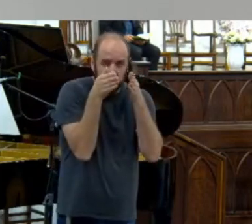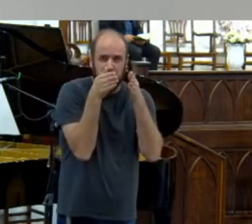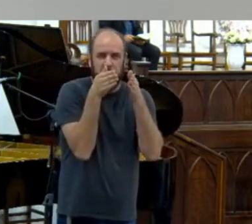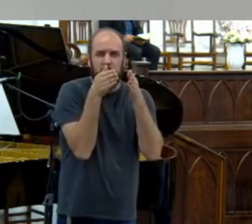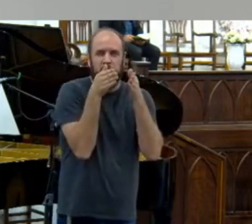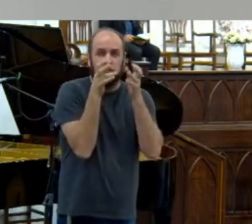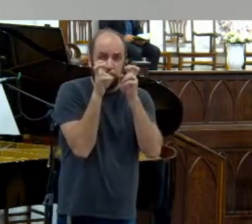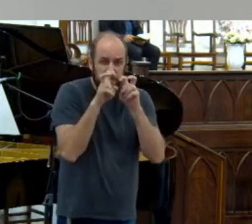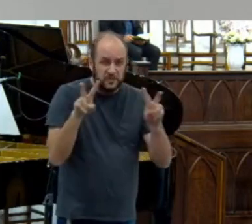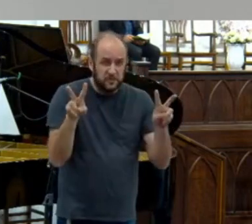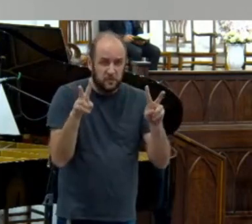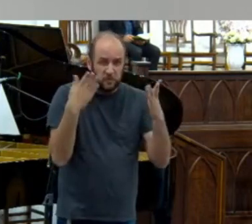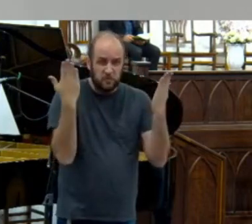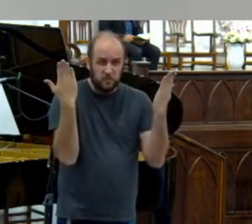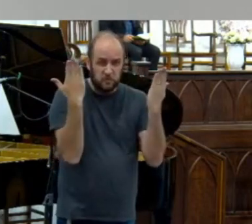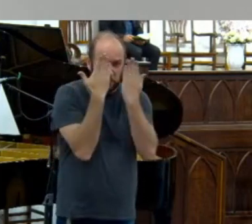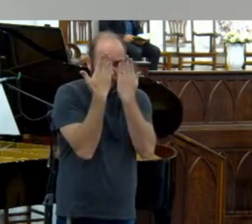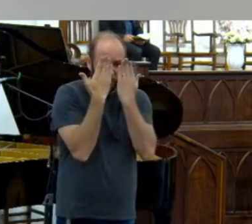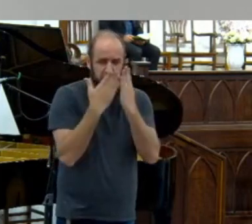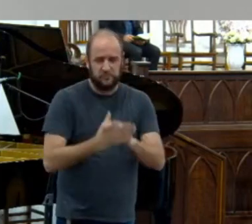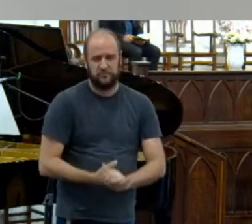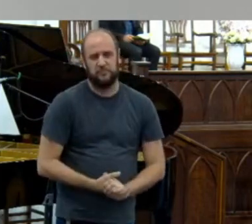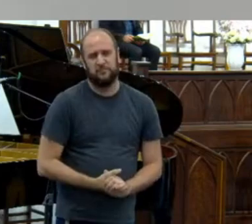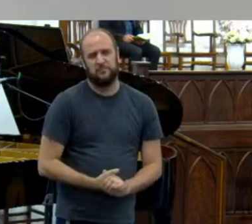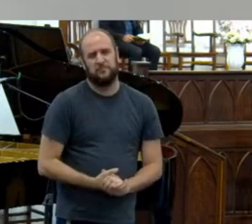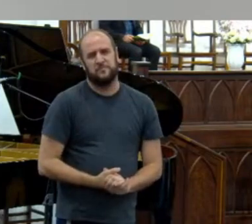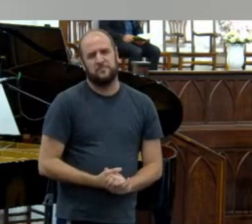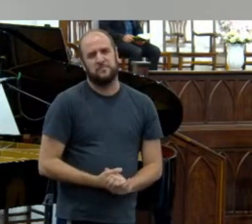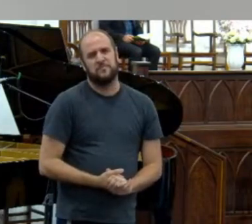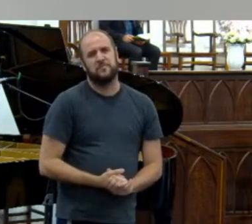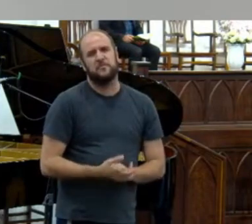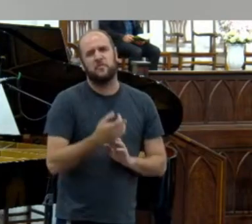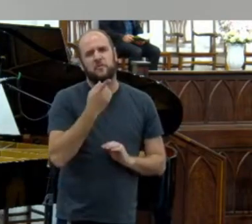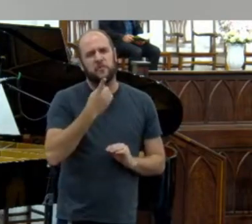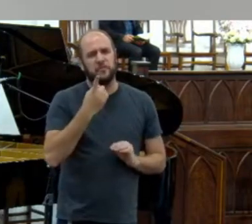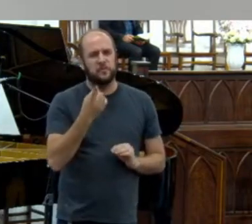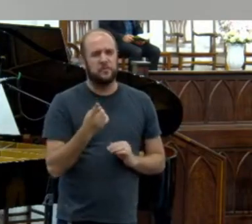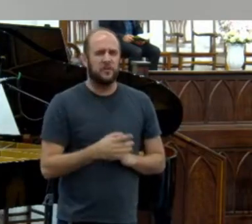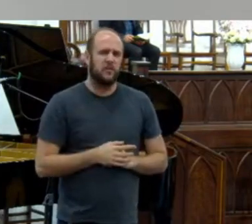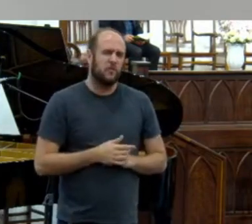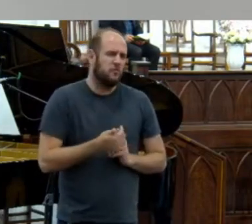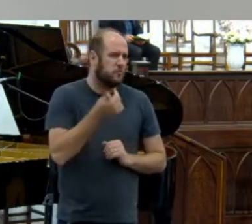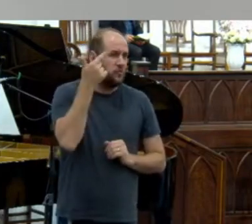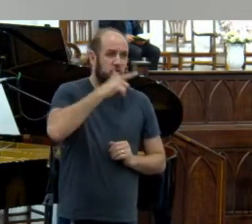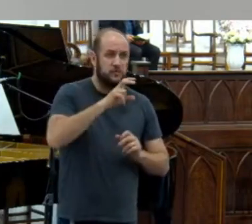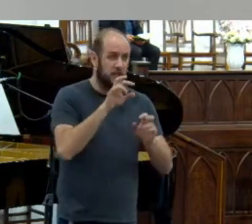tua miopia, tu és hipermétrope.